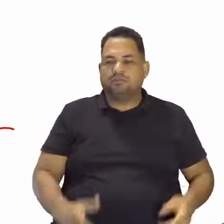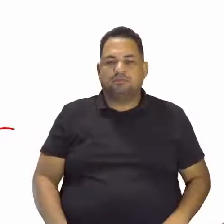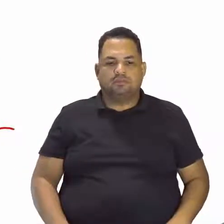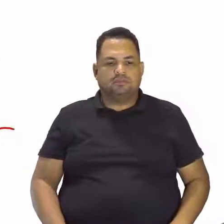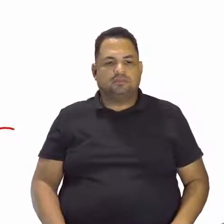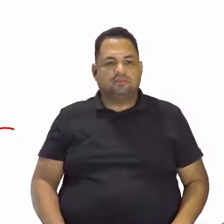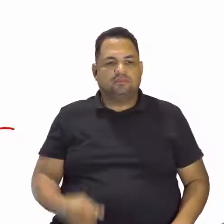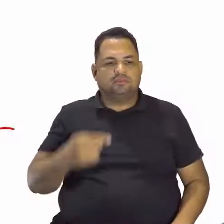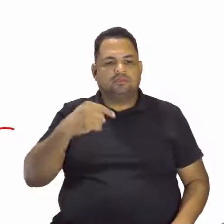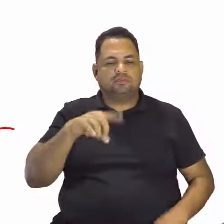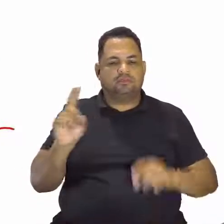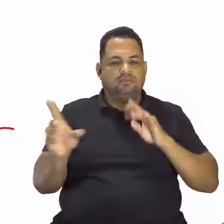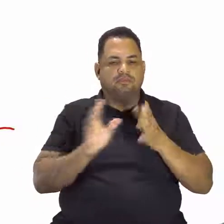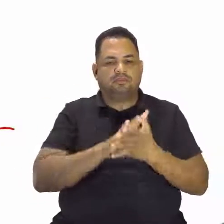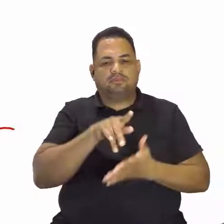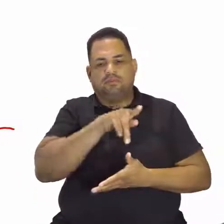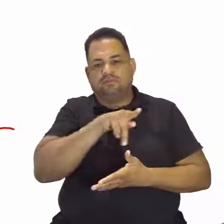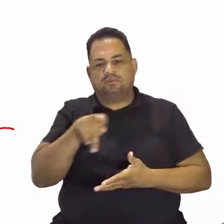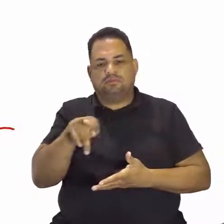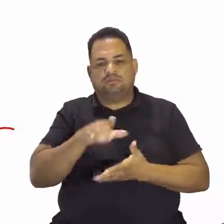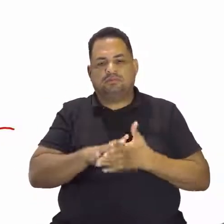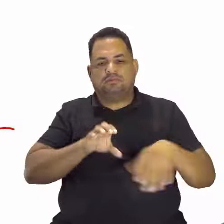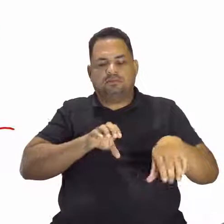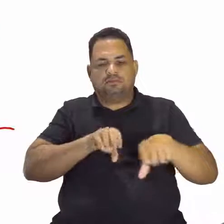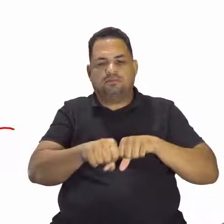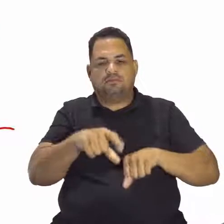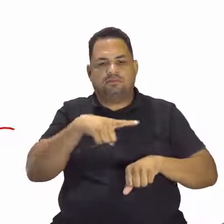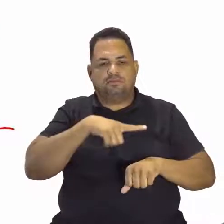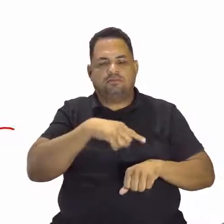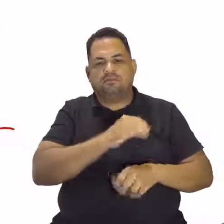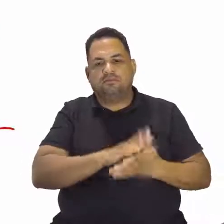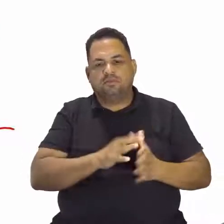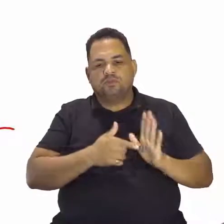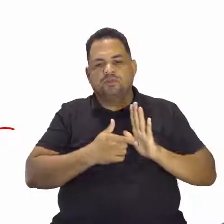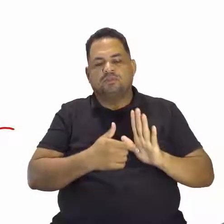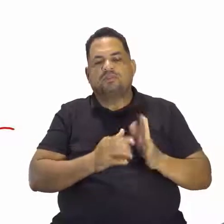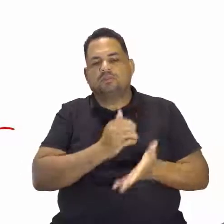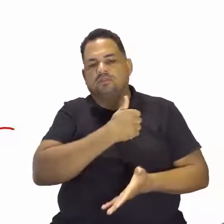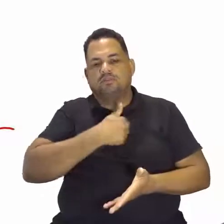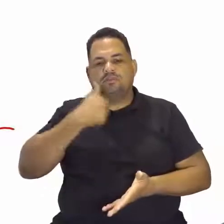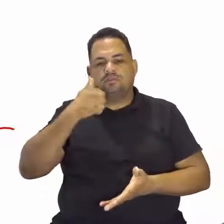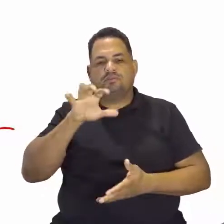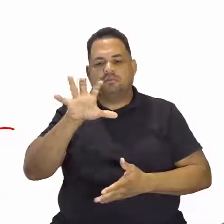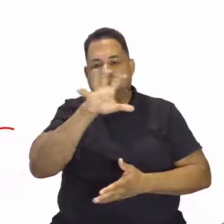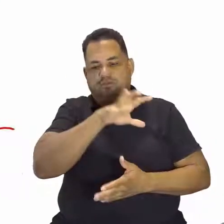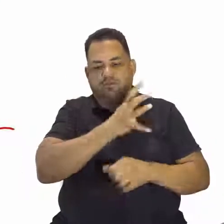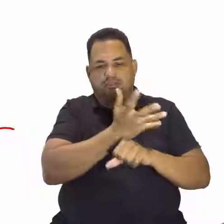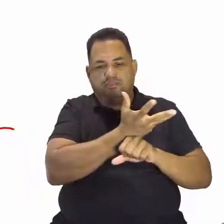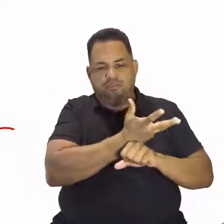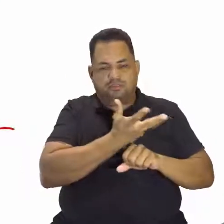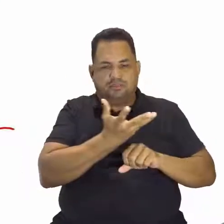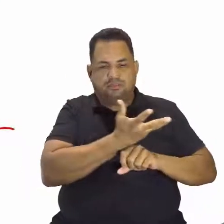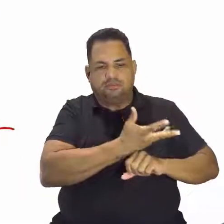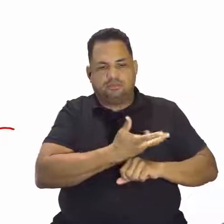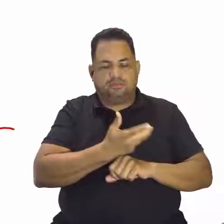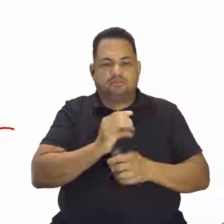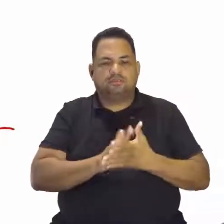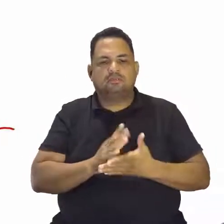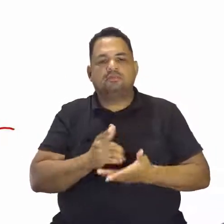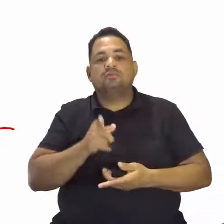Aqui, cada professor com a sua formação, trazendo o que há de melhor aqui na sua área, para que vocês aí